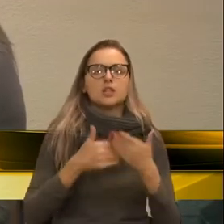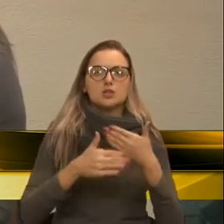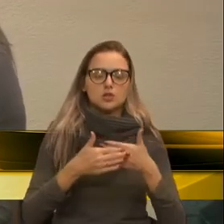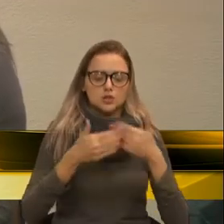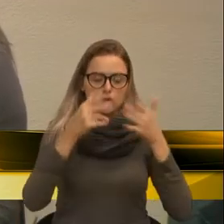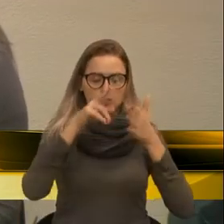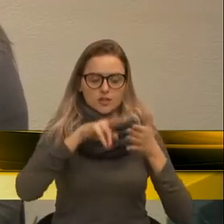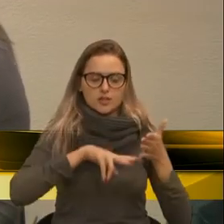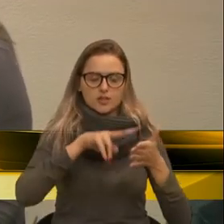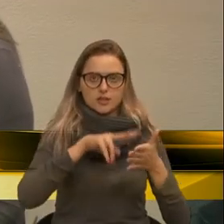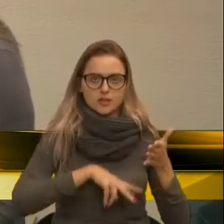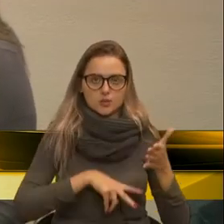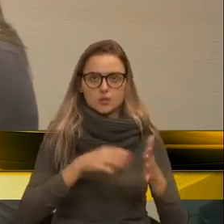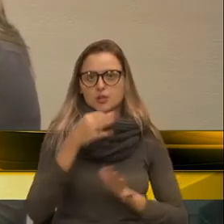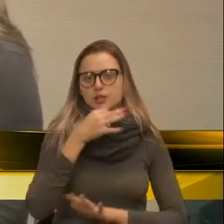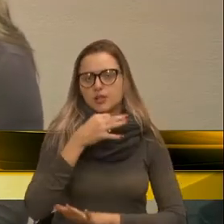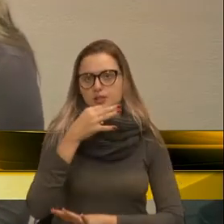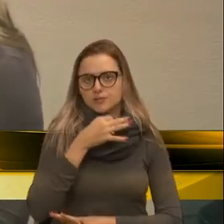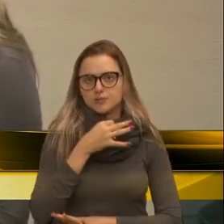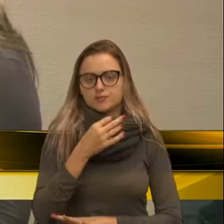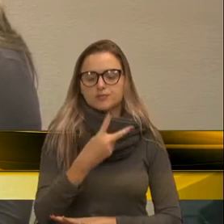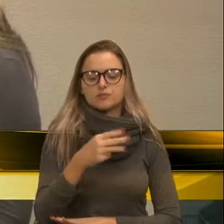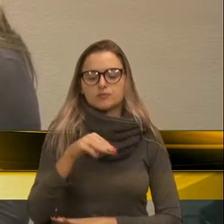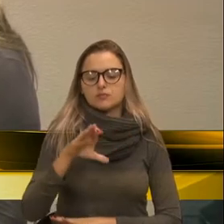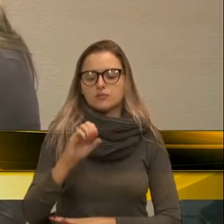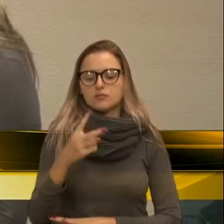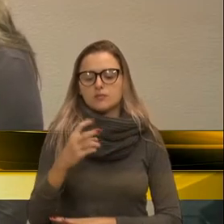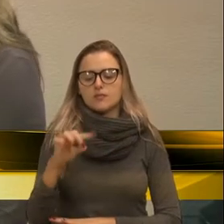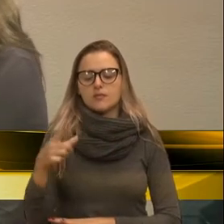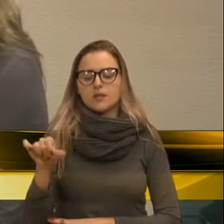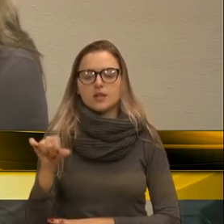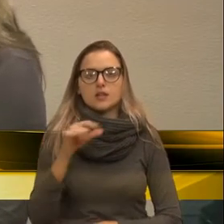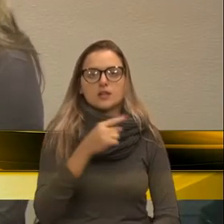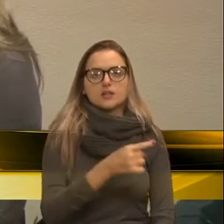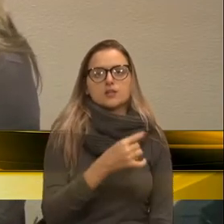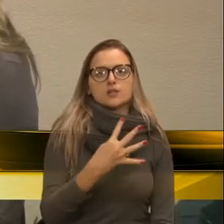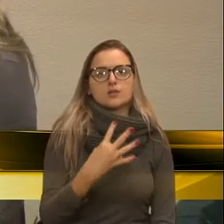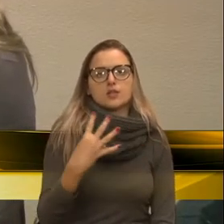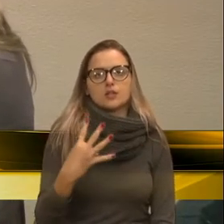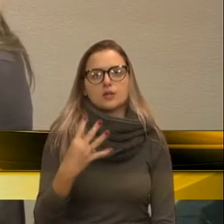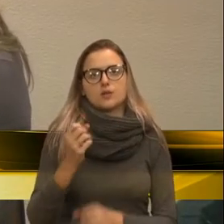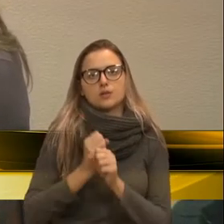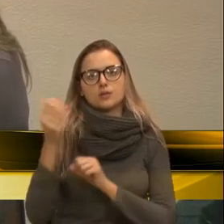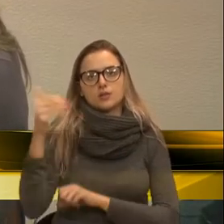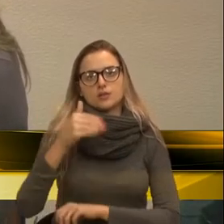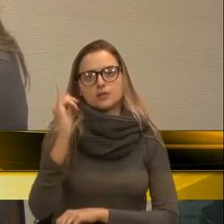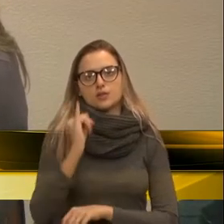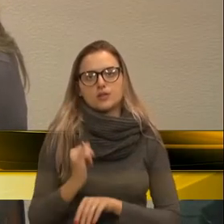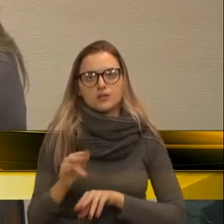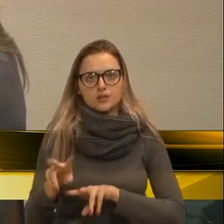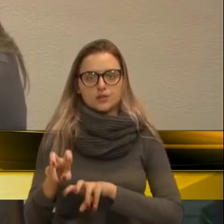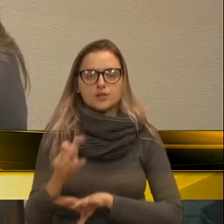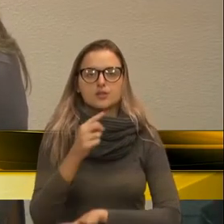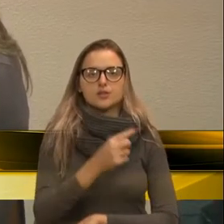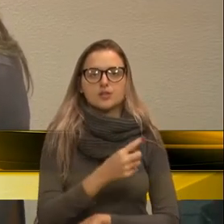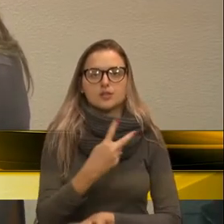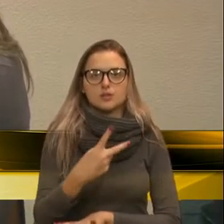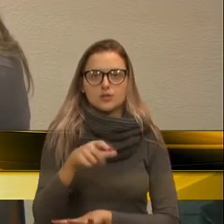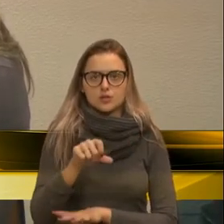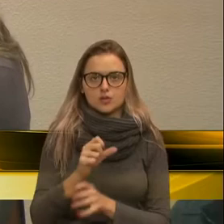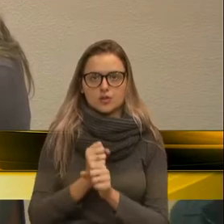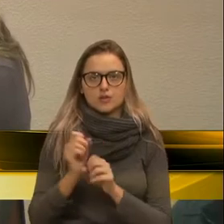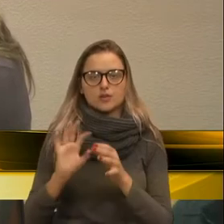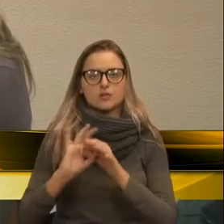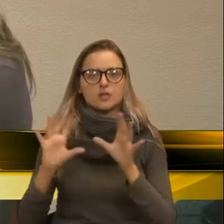o parecer. Caxias do Sul, 2 de maio de 2019, 144 anos de colonização e 129